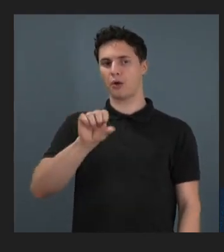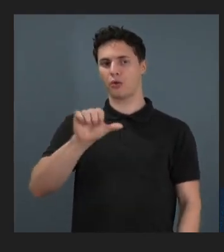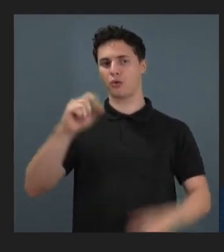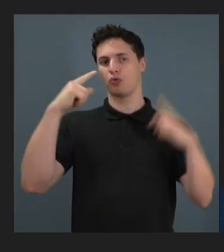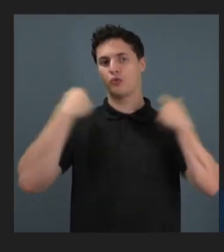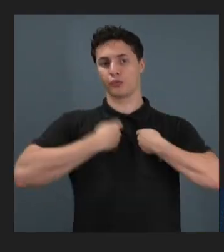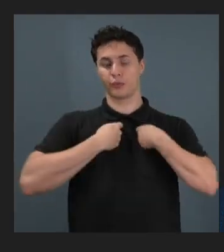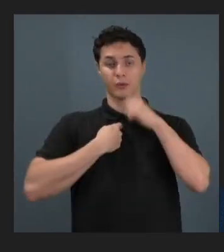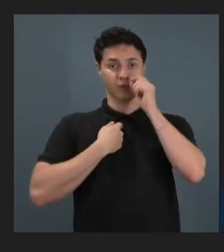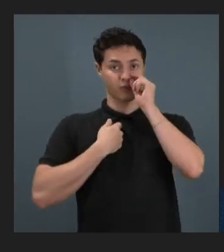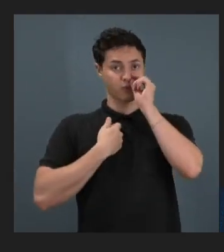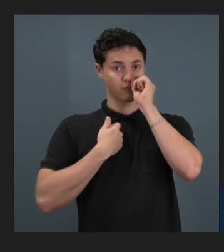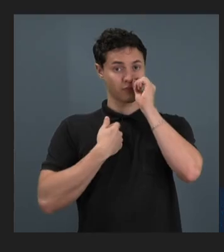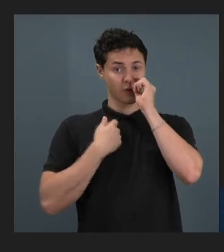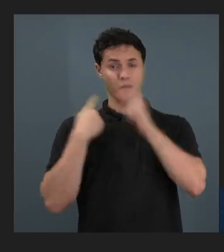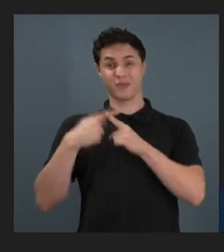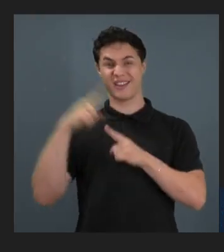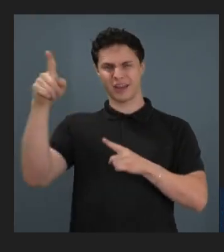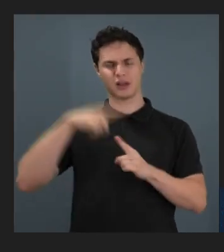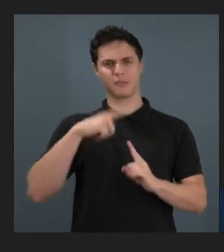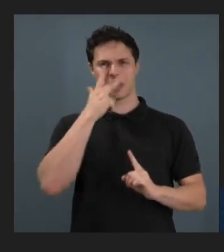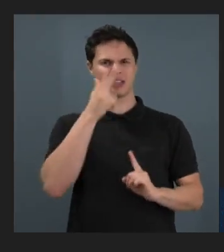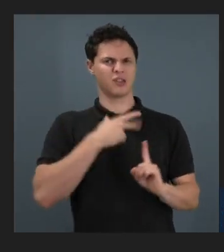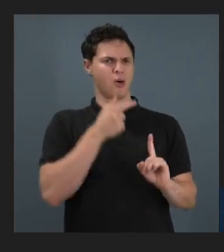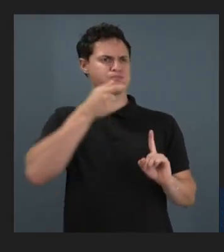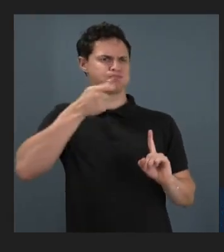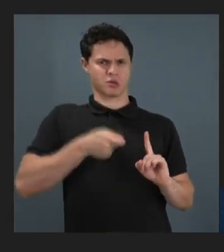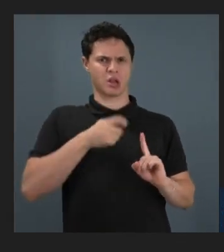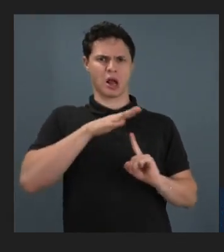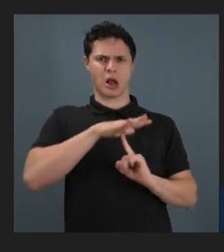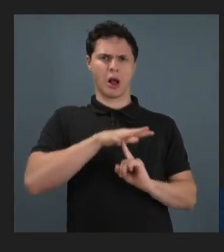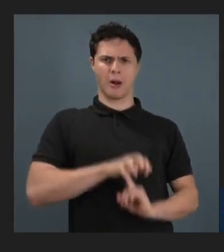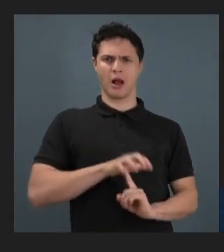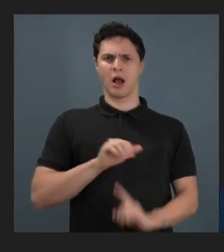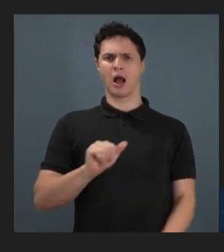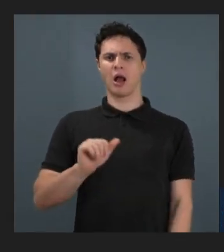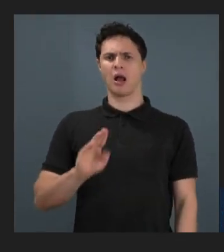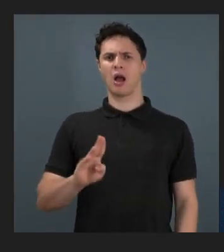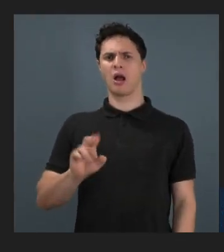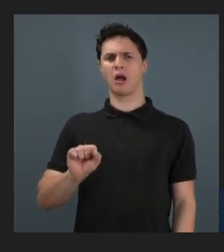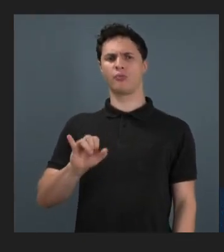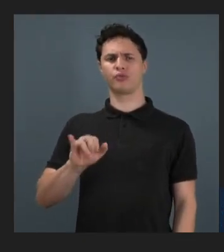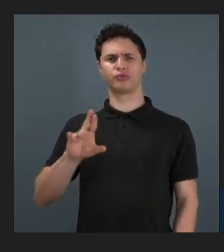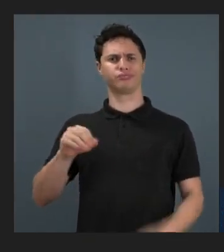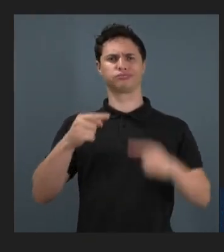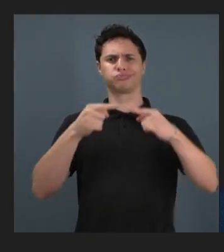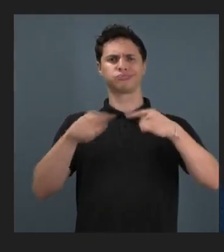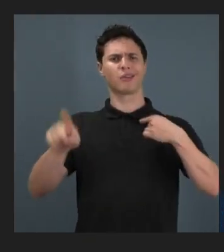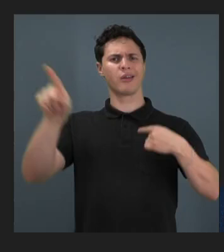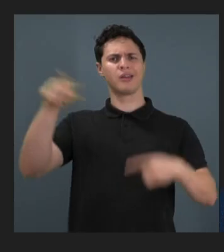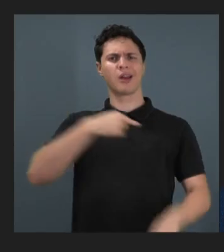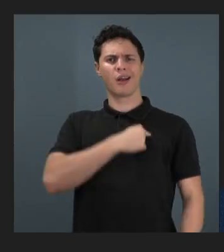do seu ativismo abusivo e incomparável com o cargo que tem como prerrogativa